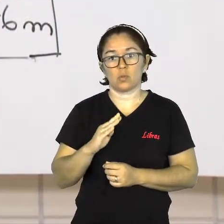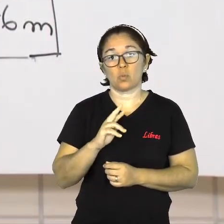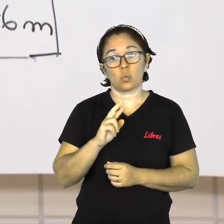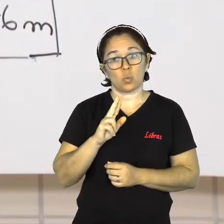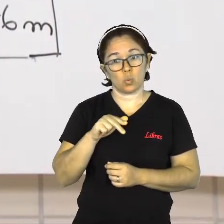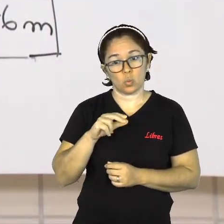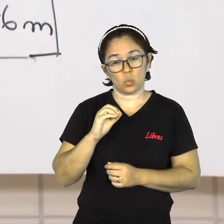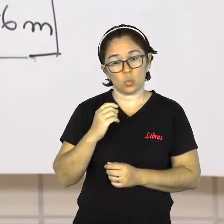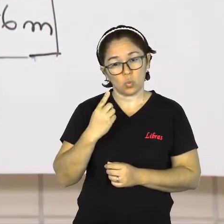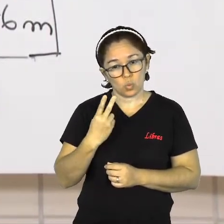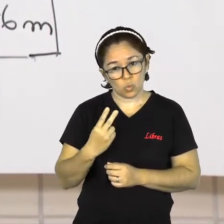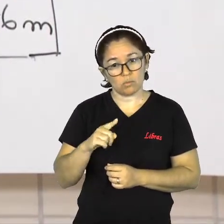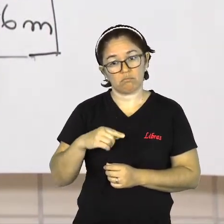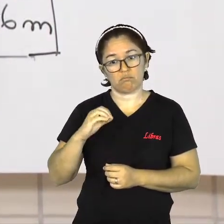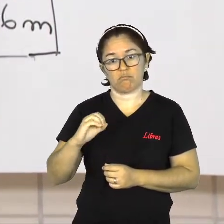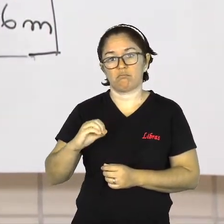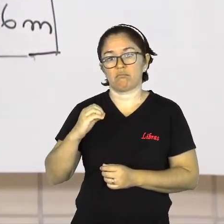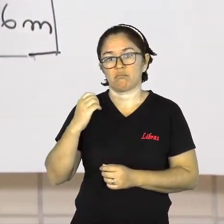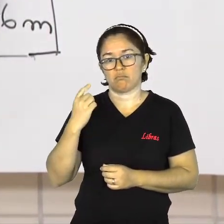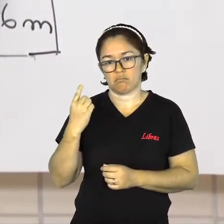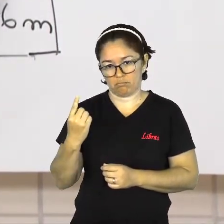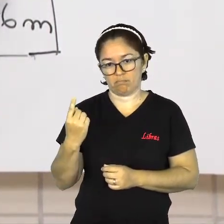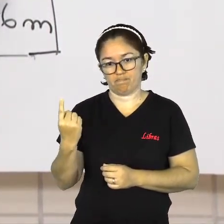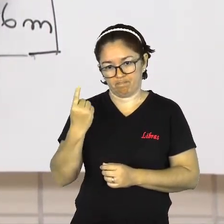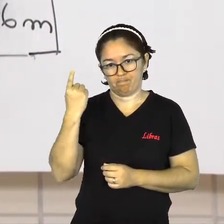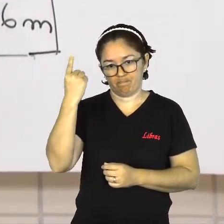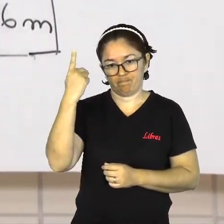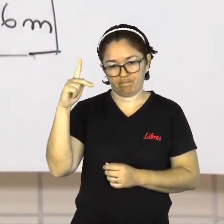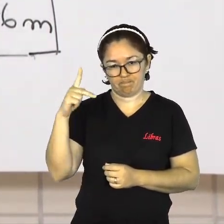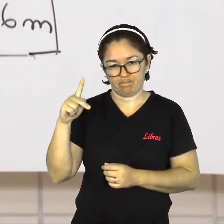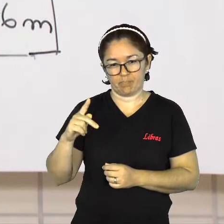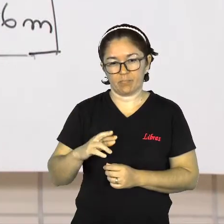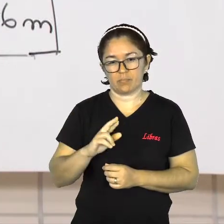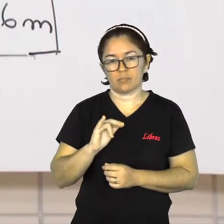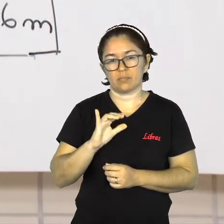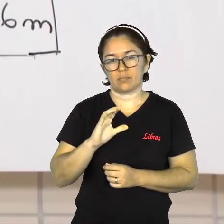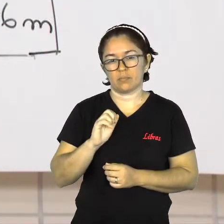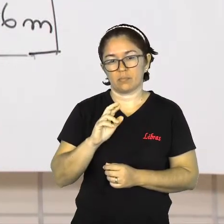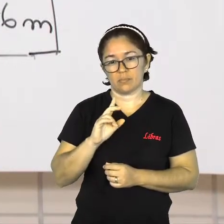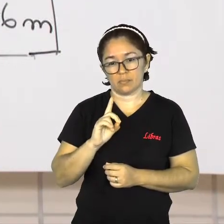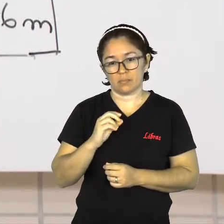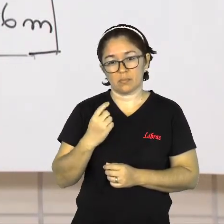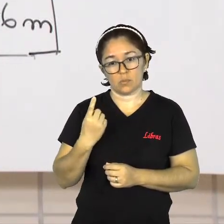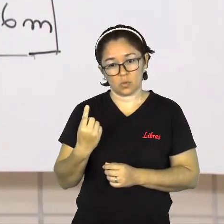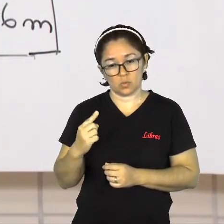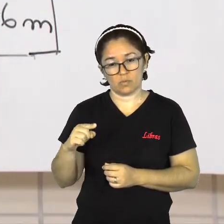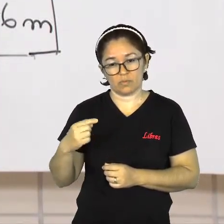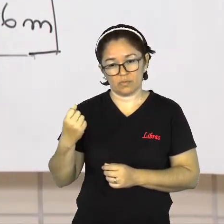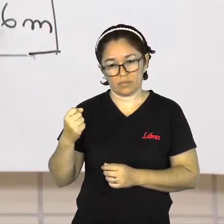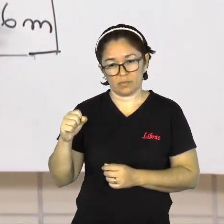o Bruno tem 2 metros e 1, o Ricardo